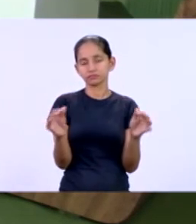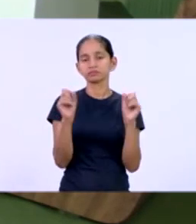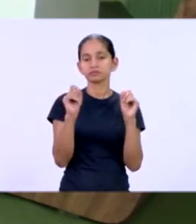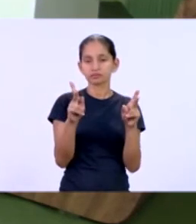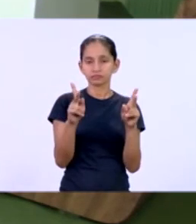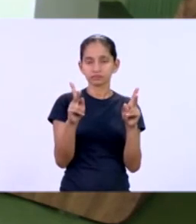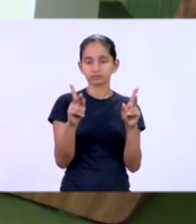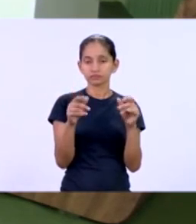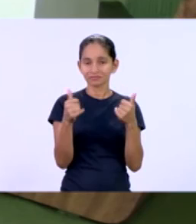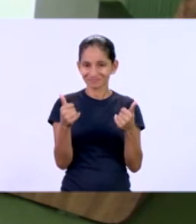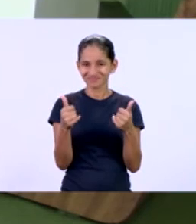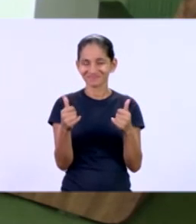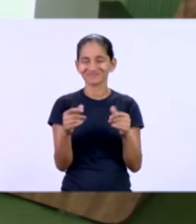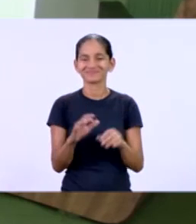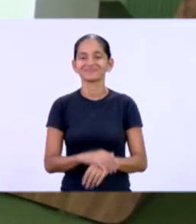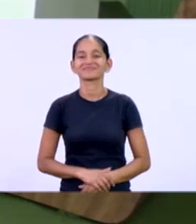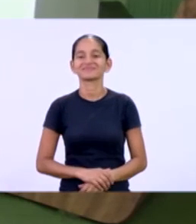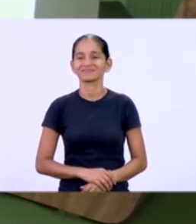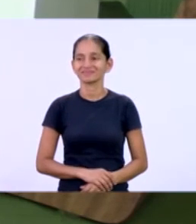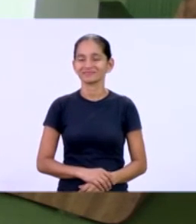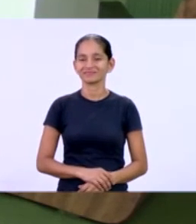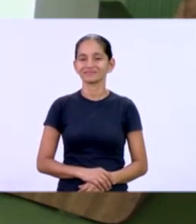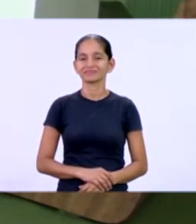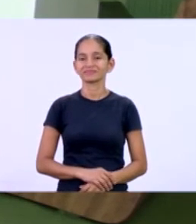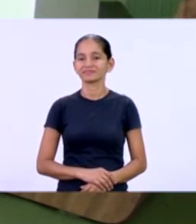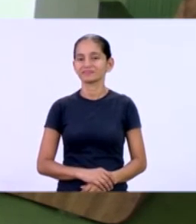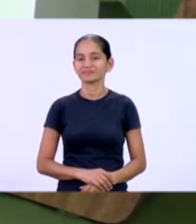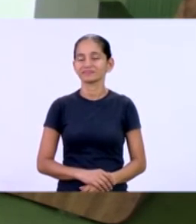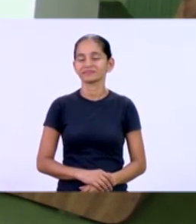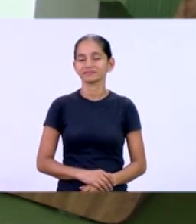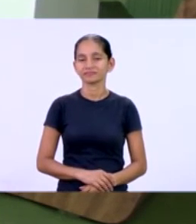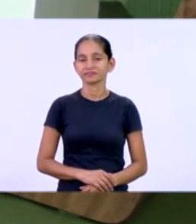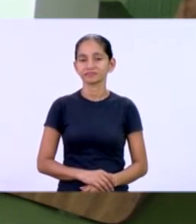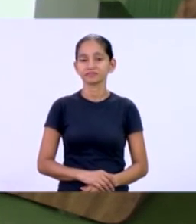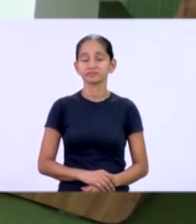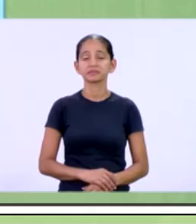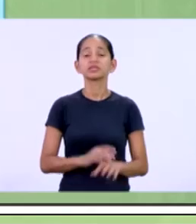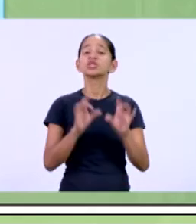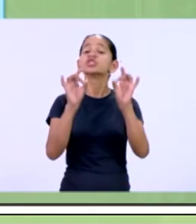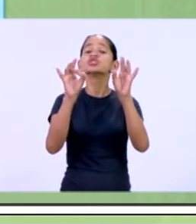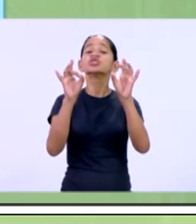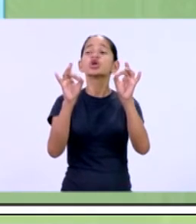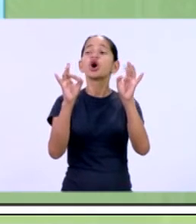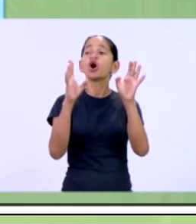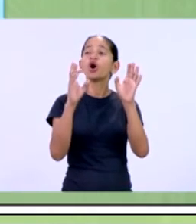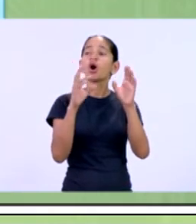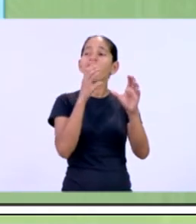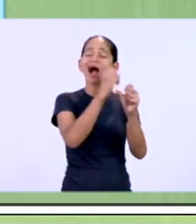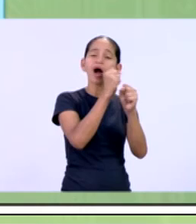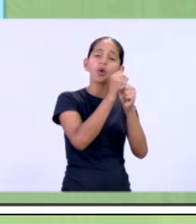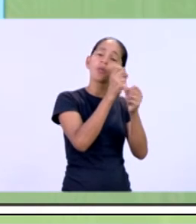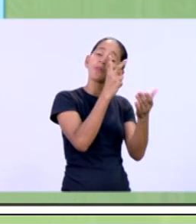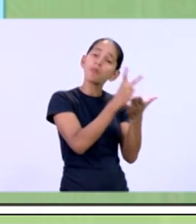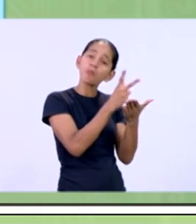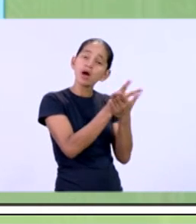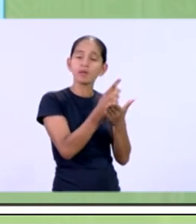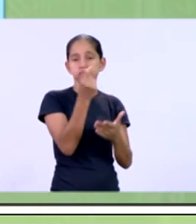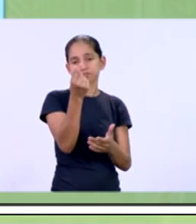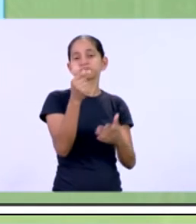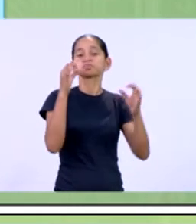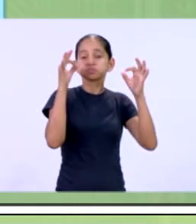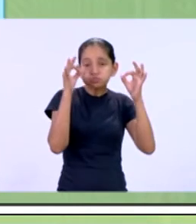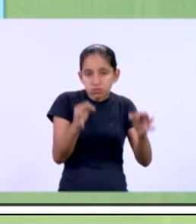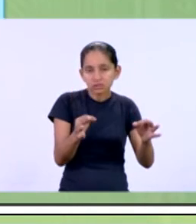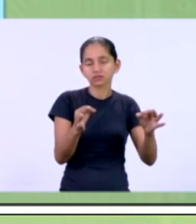ICMS, tá ICMS certo. É isso mesmo. É o único que está certo. O ICMS e INSS. Então é só o termo aqui, o cálculo é o mesmo, o montante é justamente